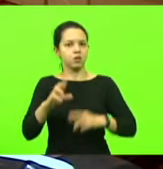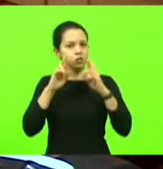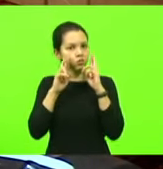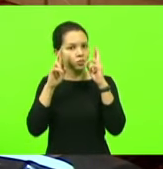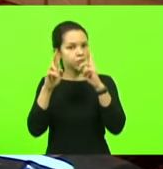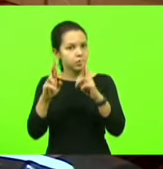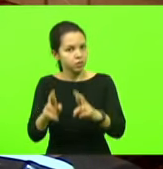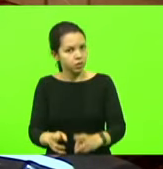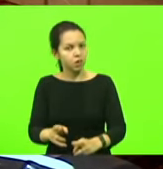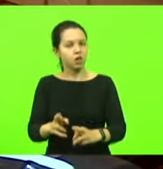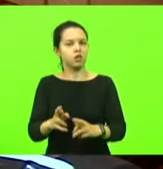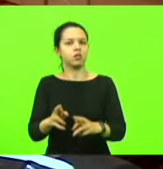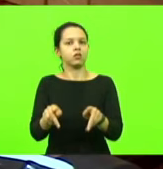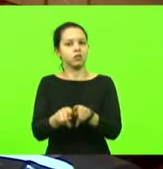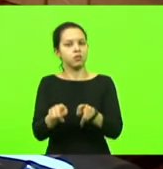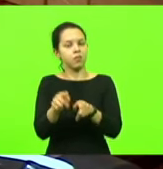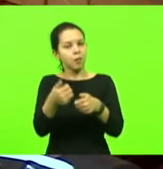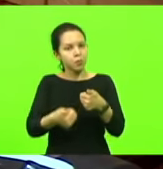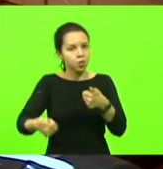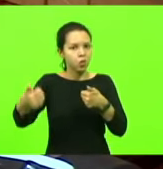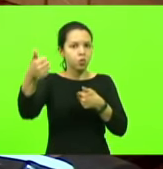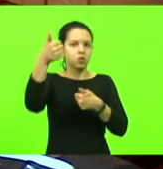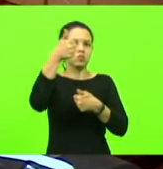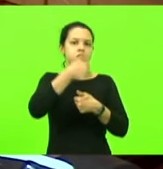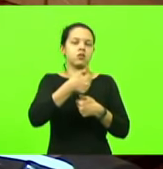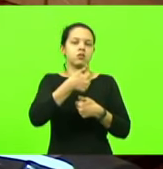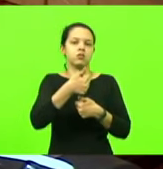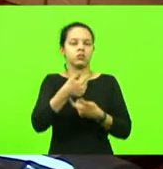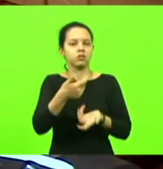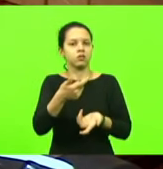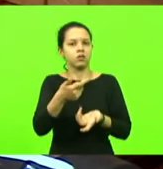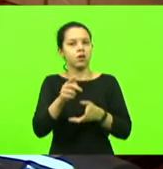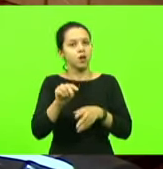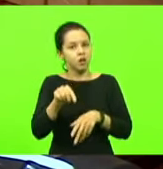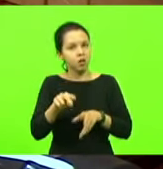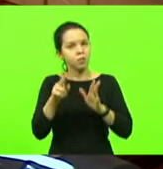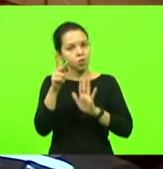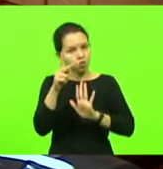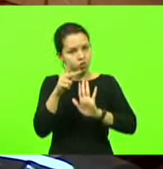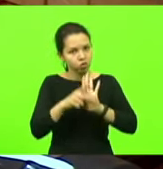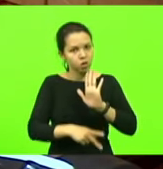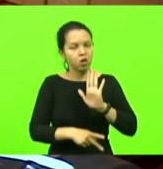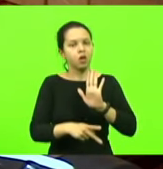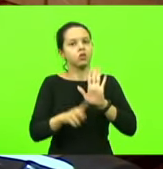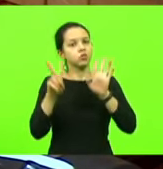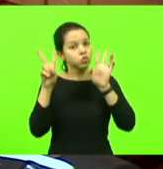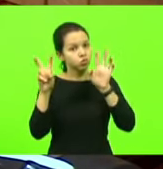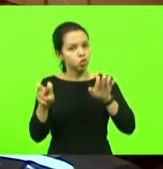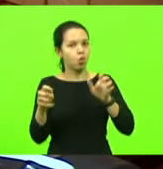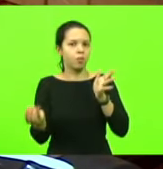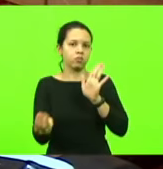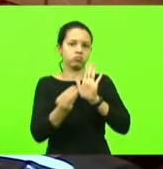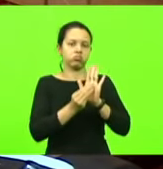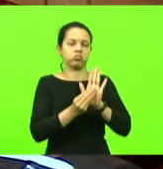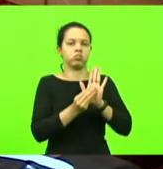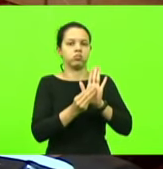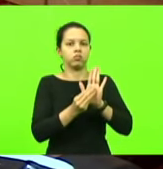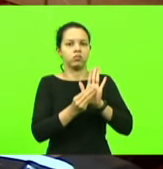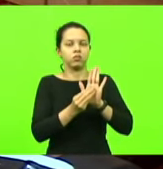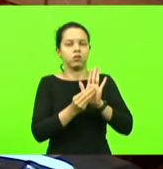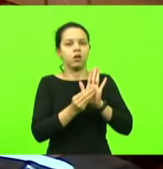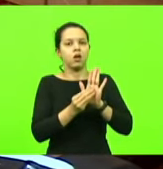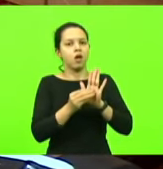e priorizada. É sobre isso que fala esse projeto, deputado Milton Obos. É muito além